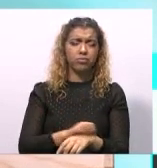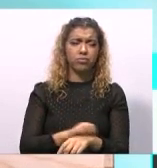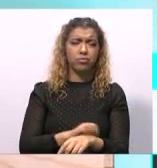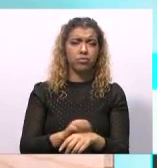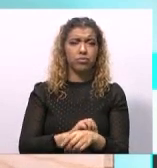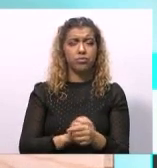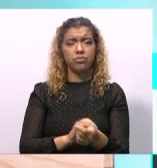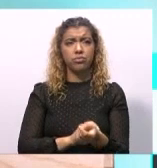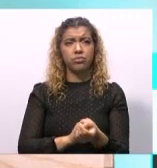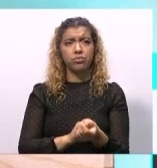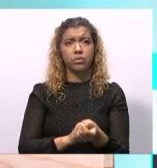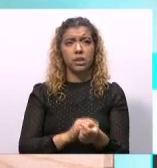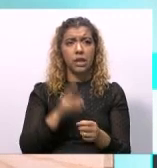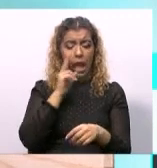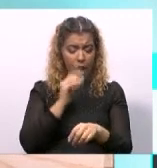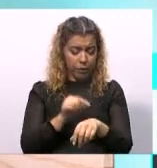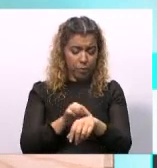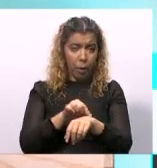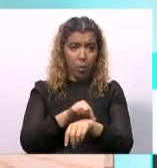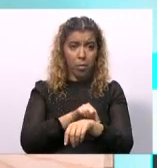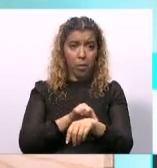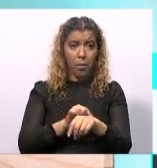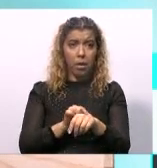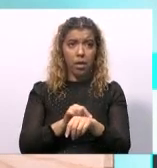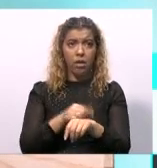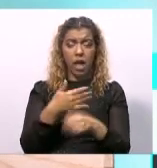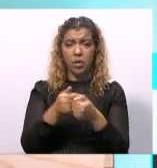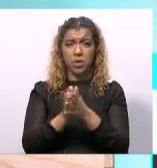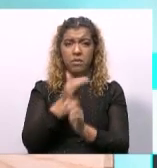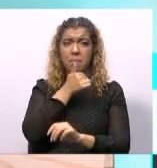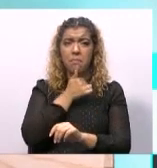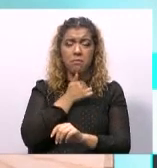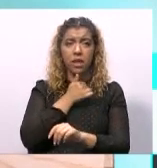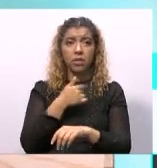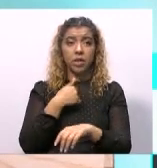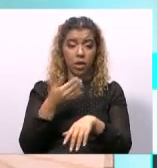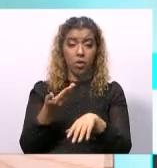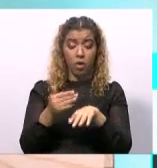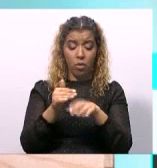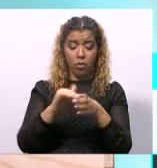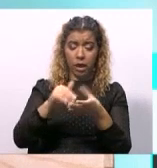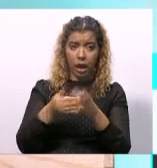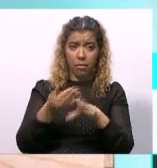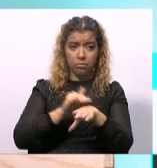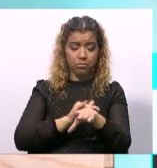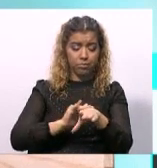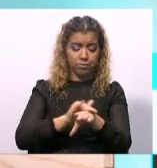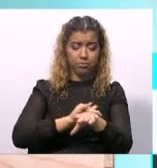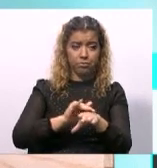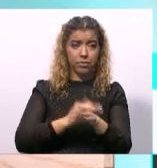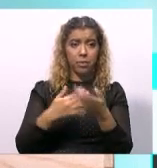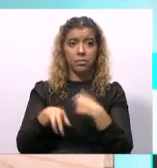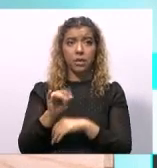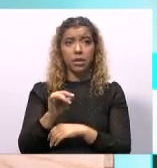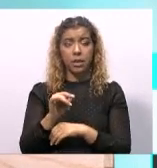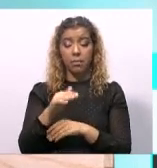Coço, fica aqueles verdugos e muito vermelho, ponho Nívea. Debaixo